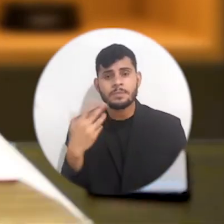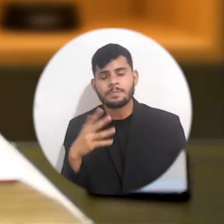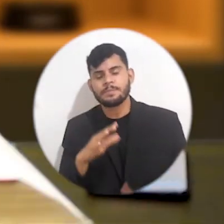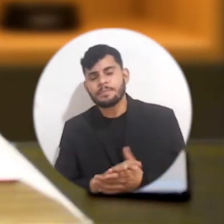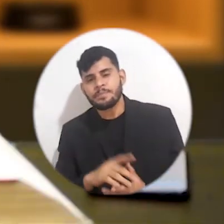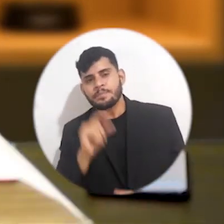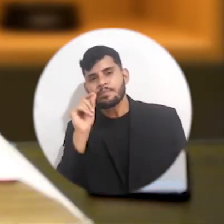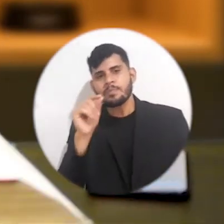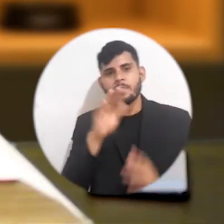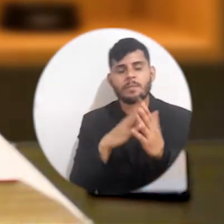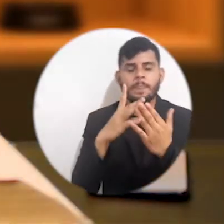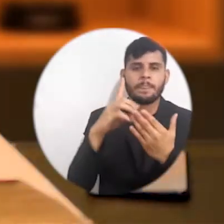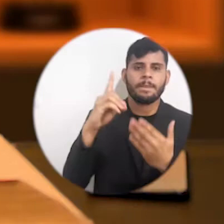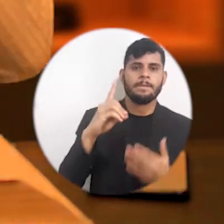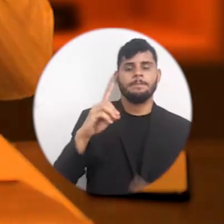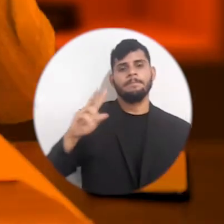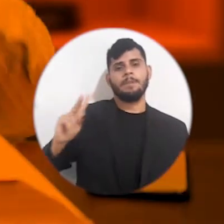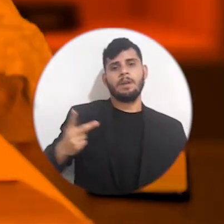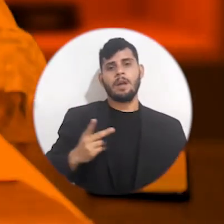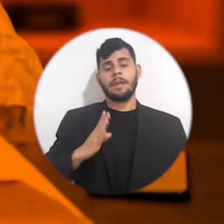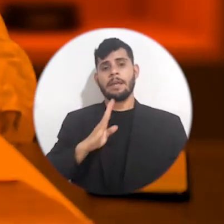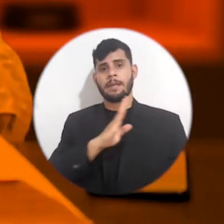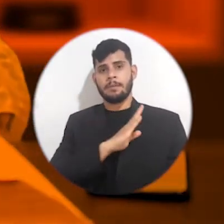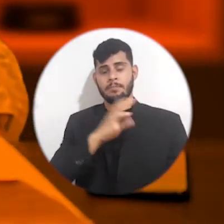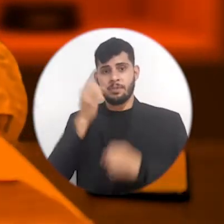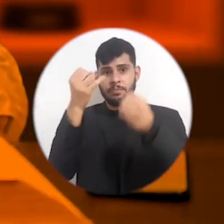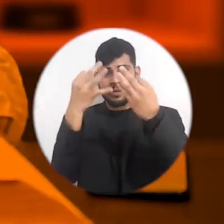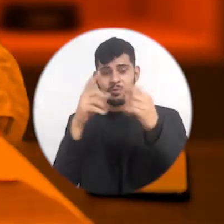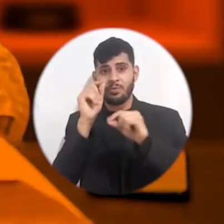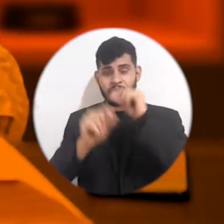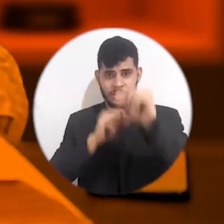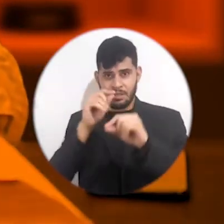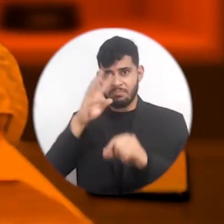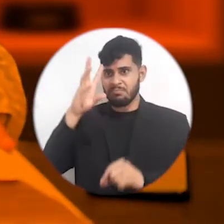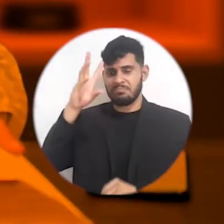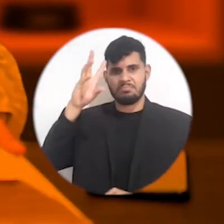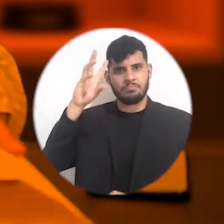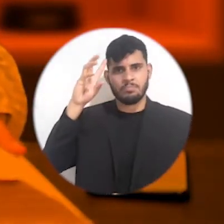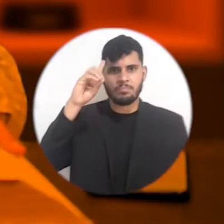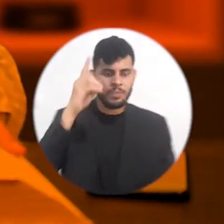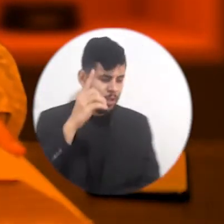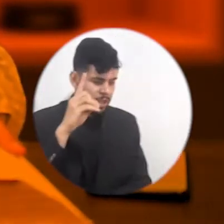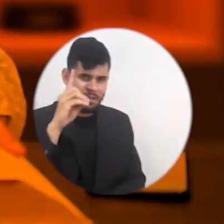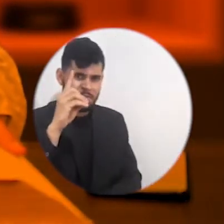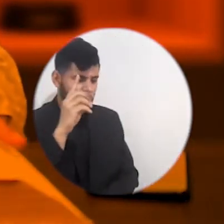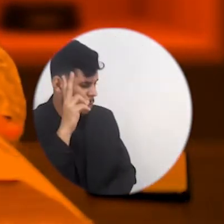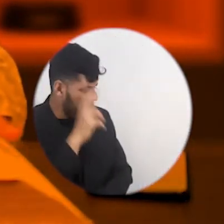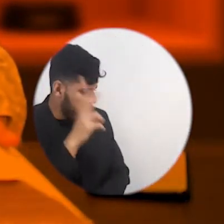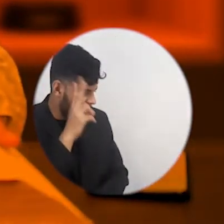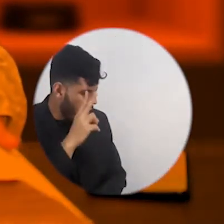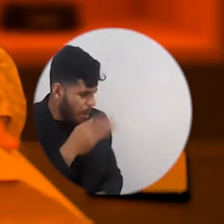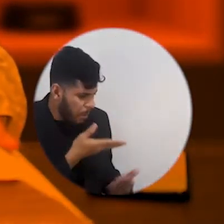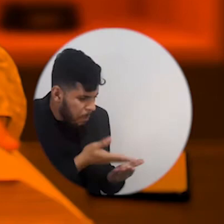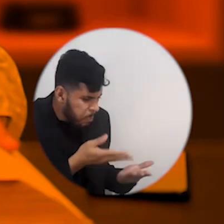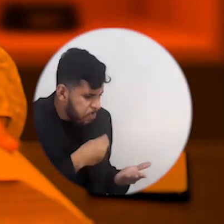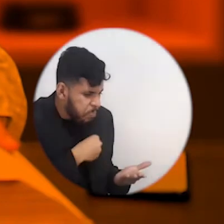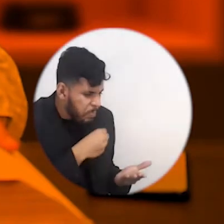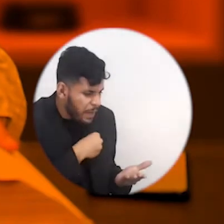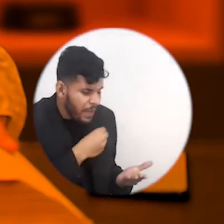Hebreus diz o seguinte: e jamais me lembrarei de seus pecados e de